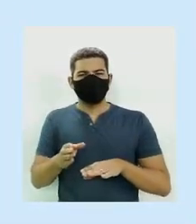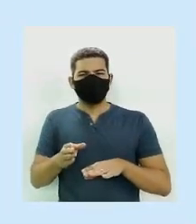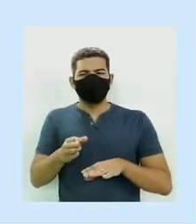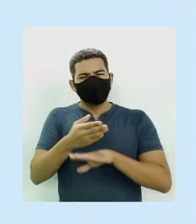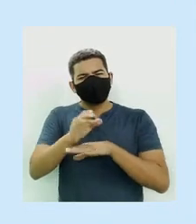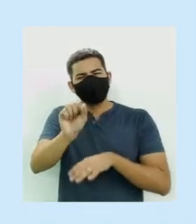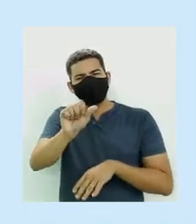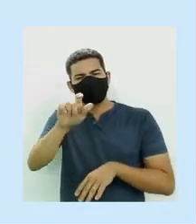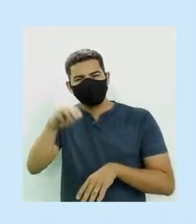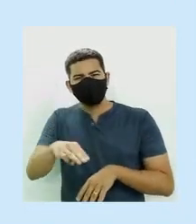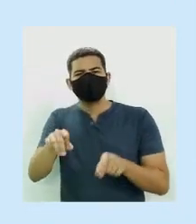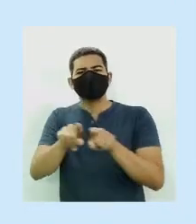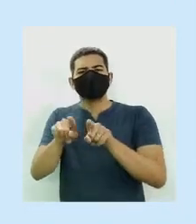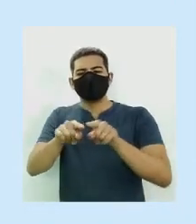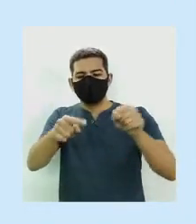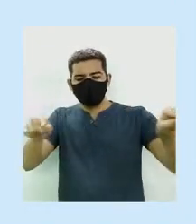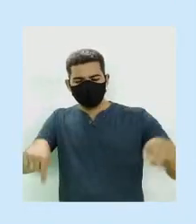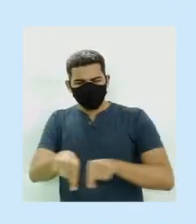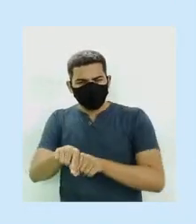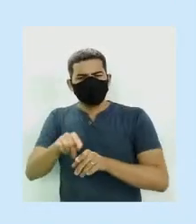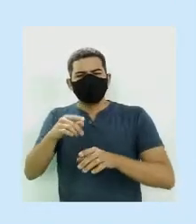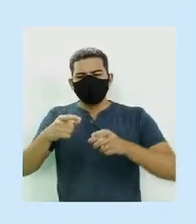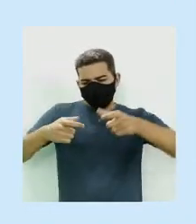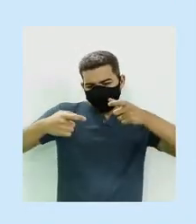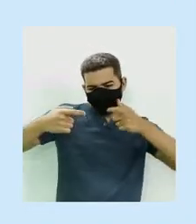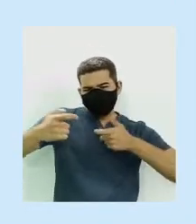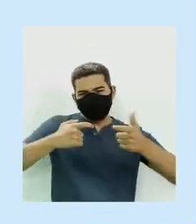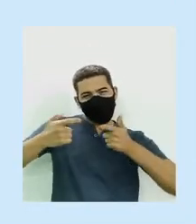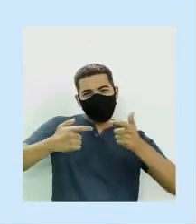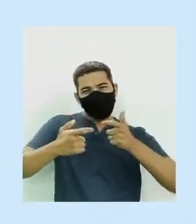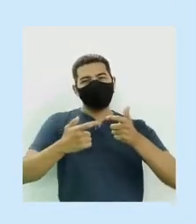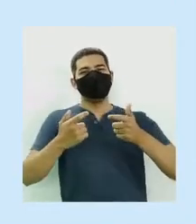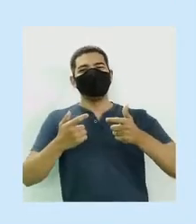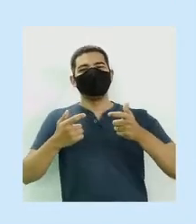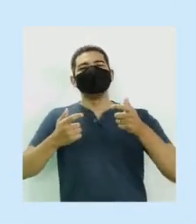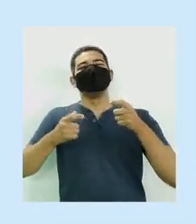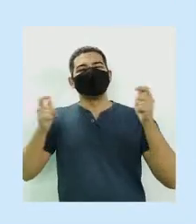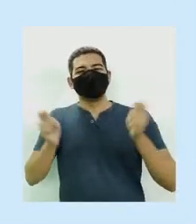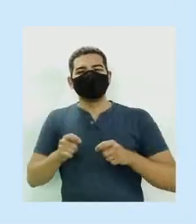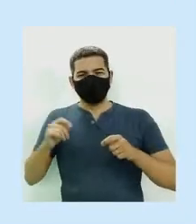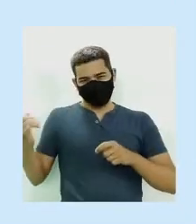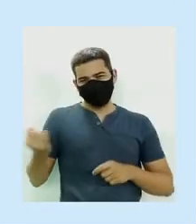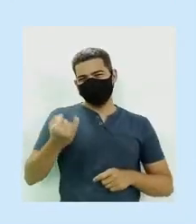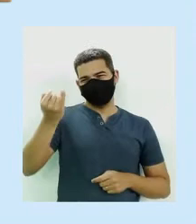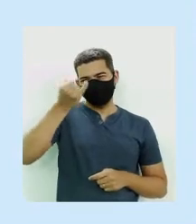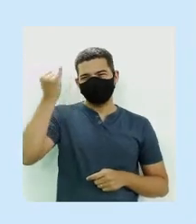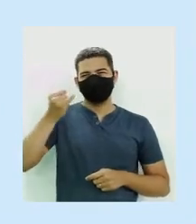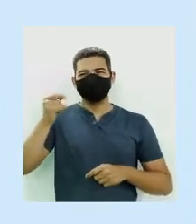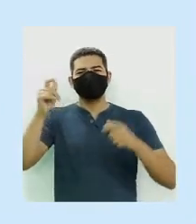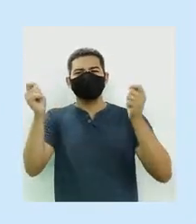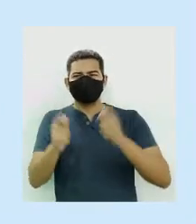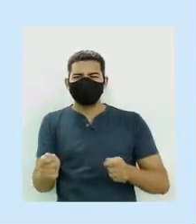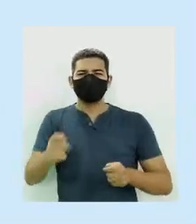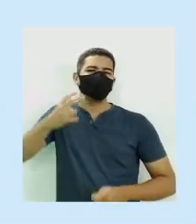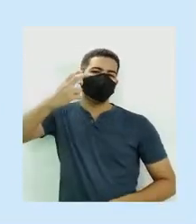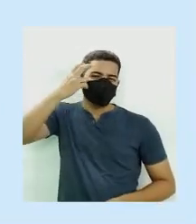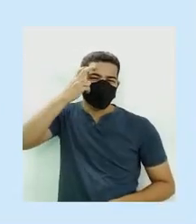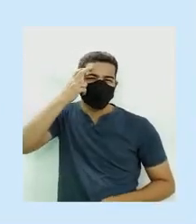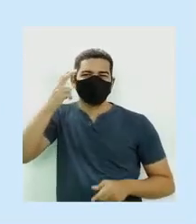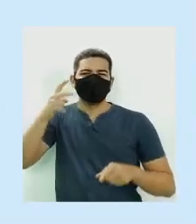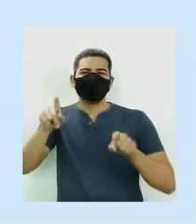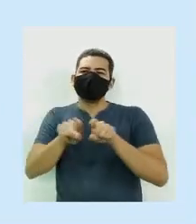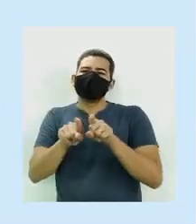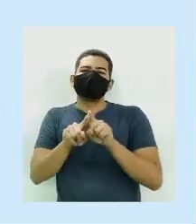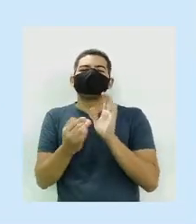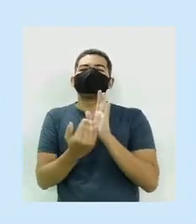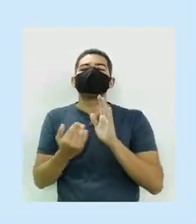ainda, levem para a sala de aula essas batalhas que são tão importantes e necessárias, artísticas, culturais e